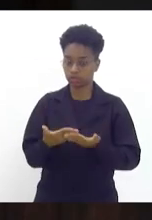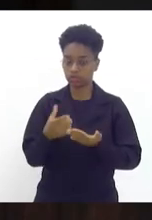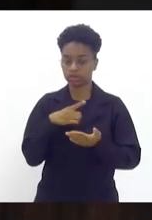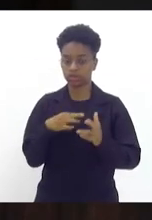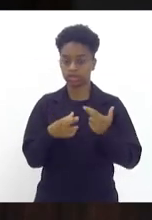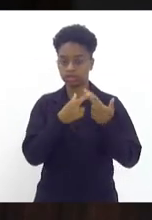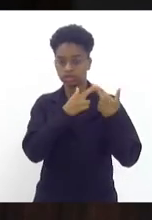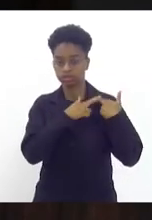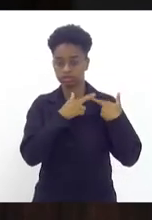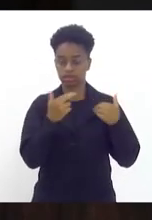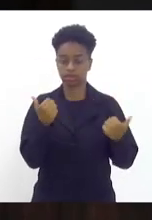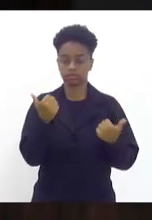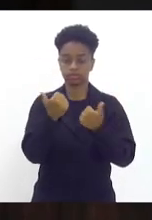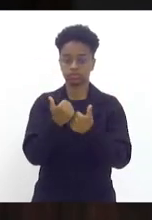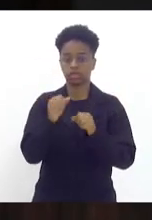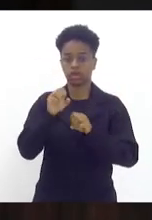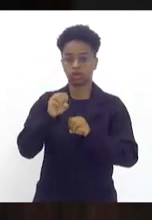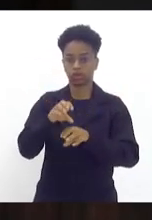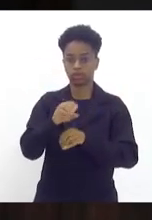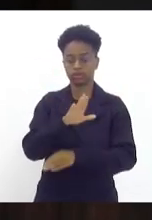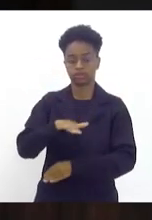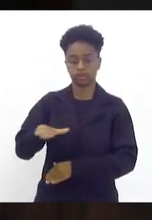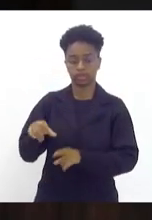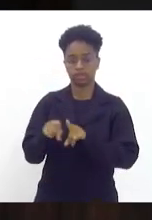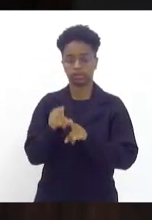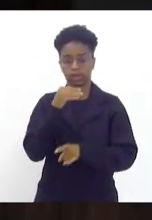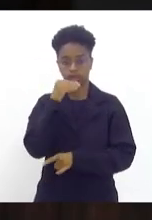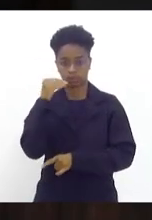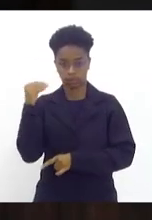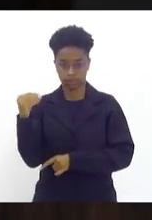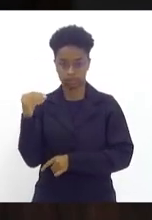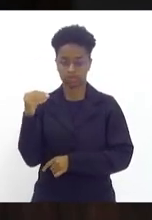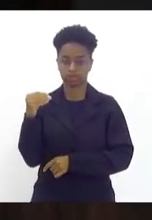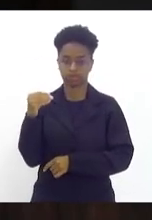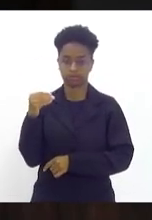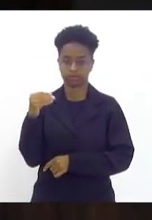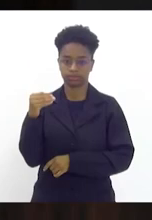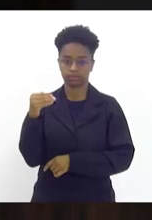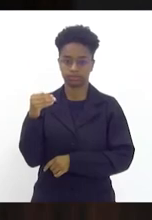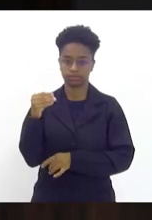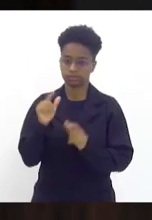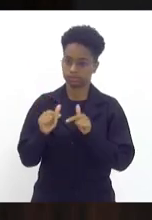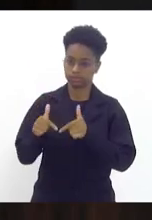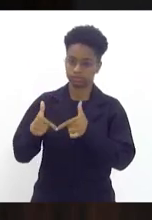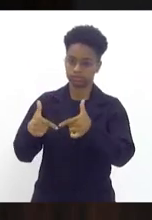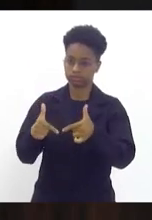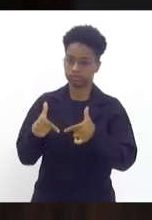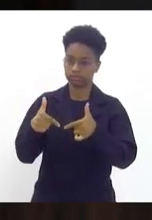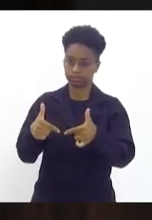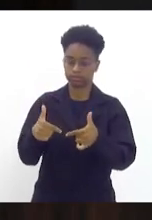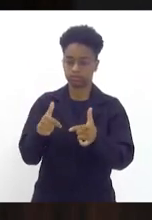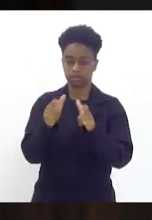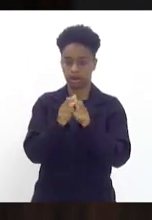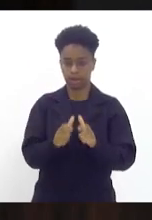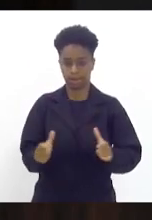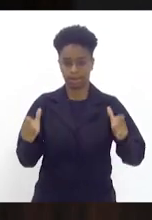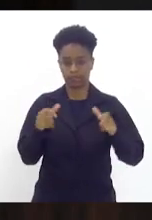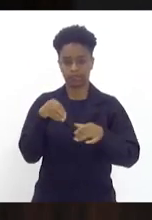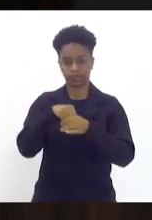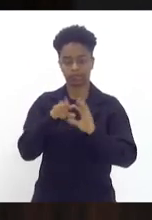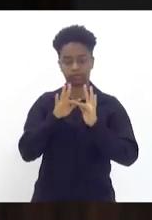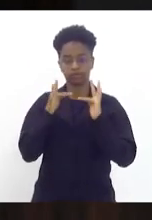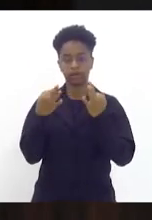atribuição auxiliar na educação das crianças e adolescentes amplia as ações iniciadas na família.